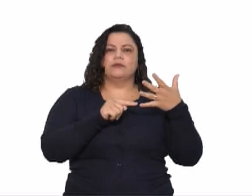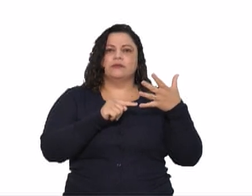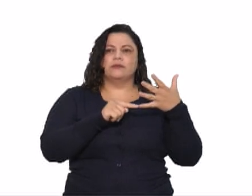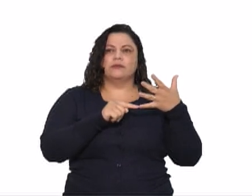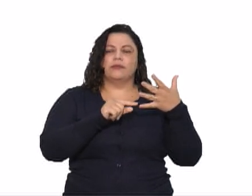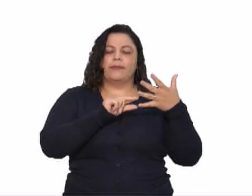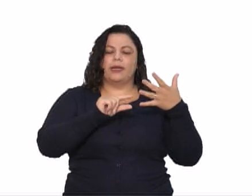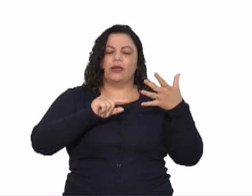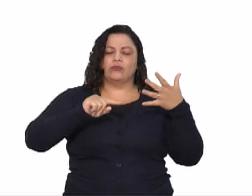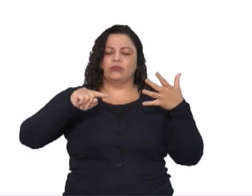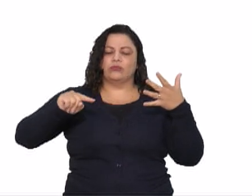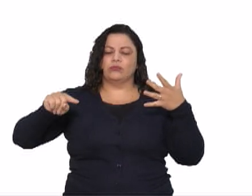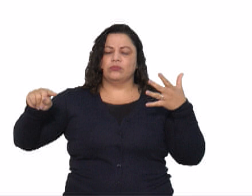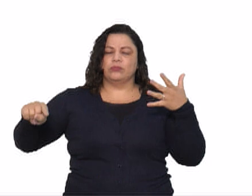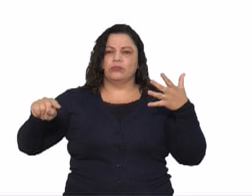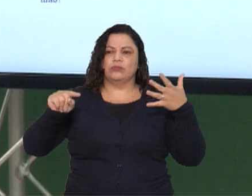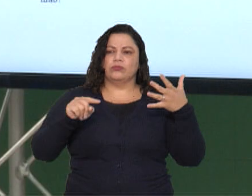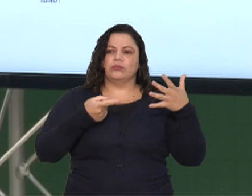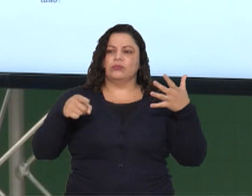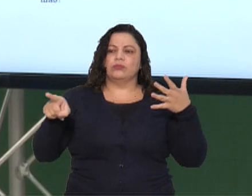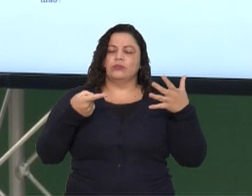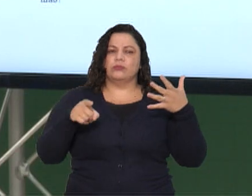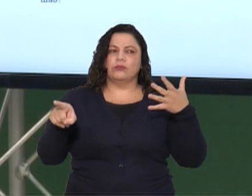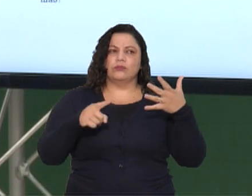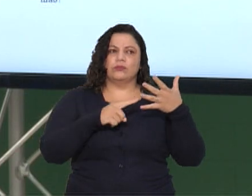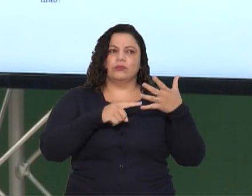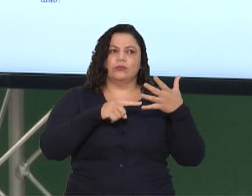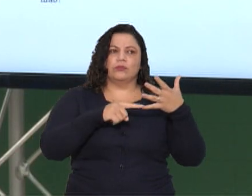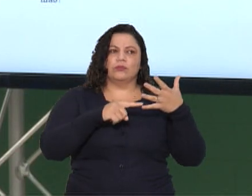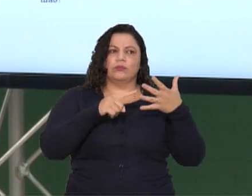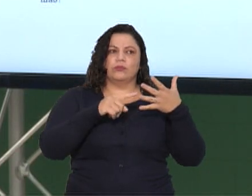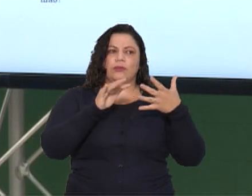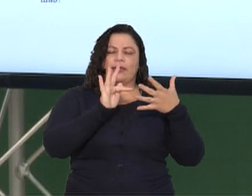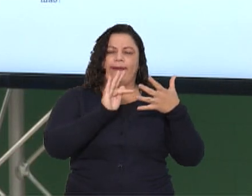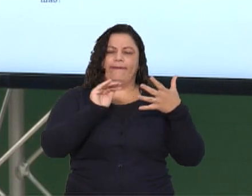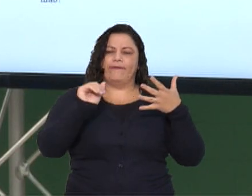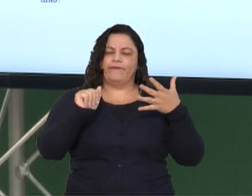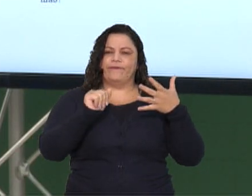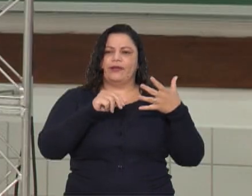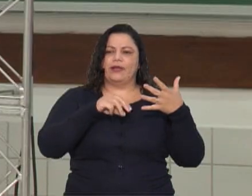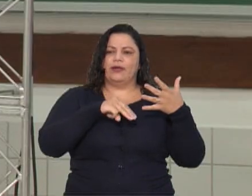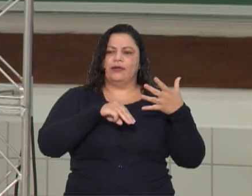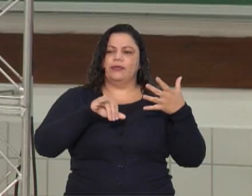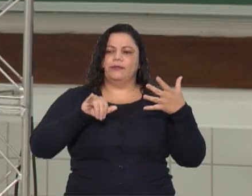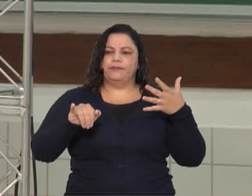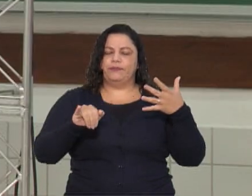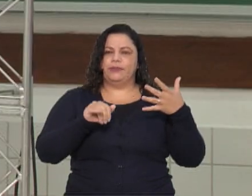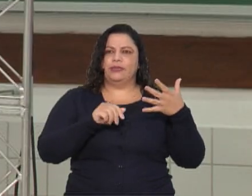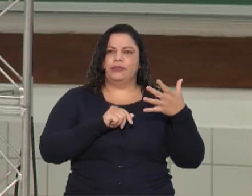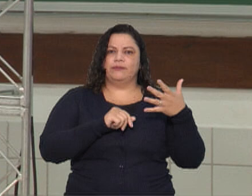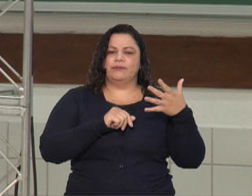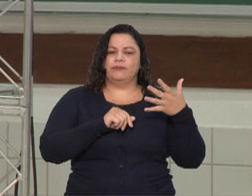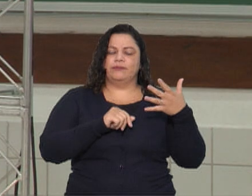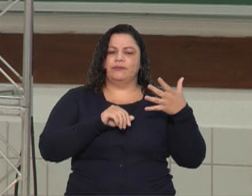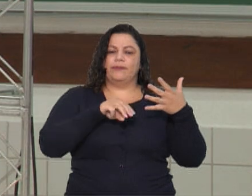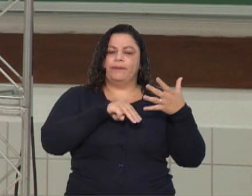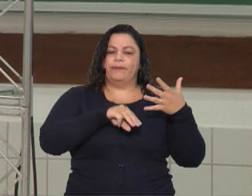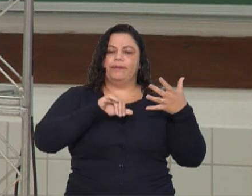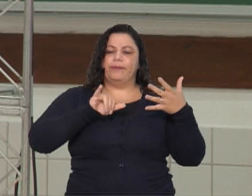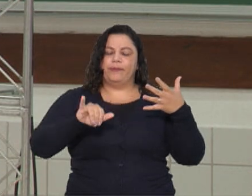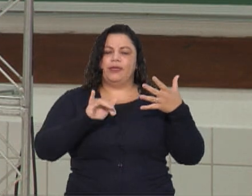Fá, seria para baixo Fá, Dó, Ré, Mi, Mi, Mi, Fá, para